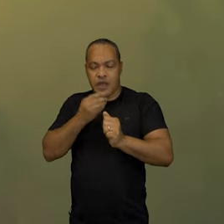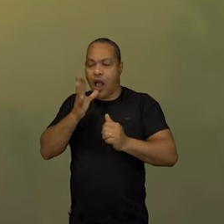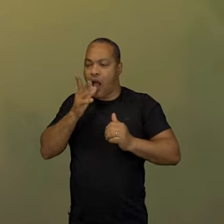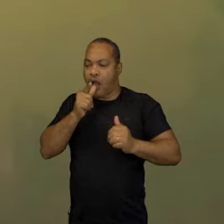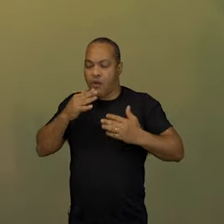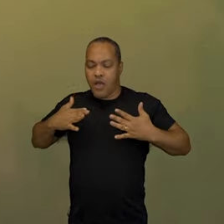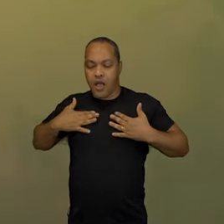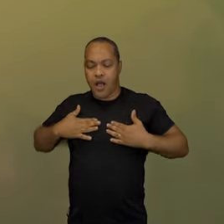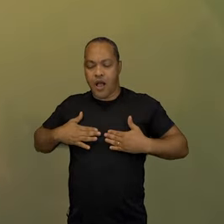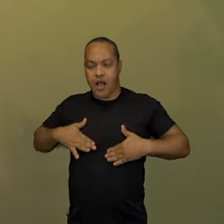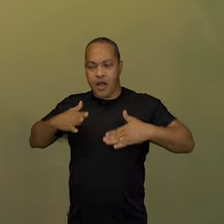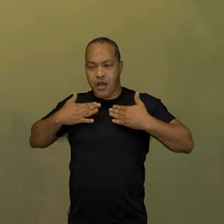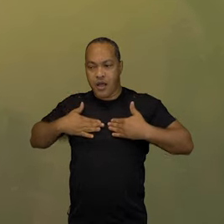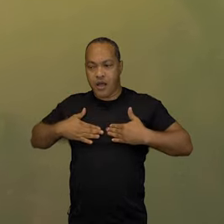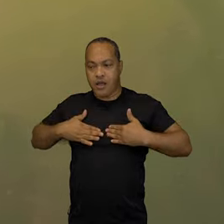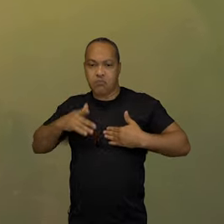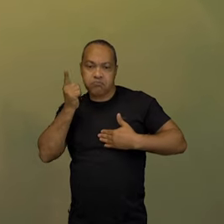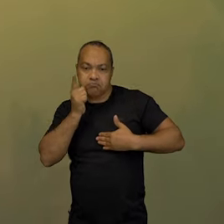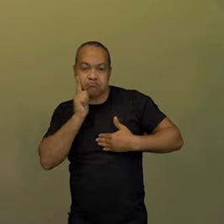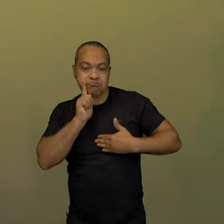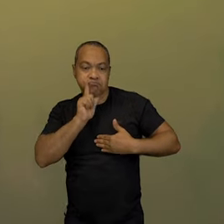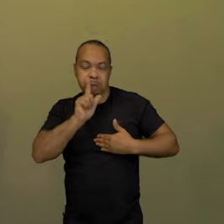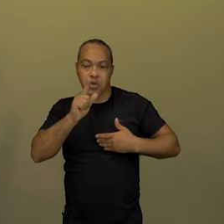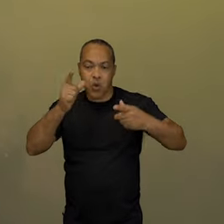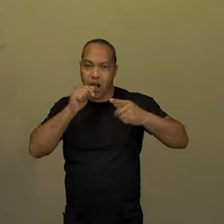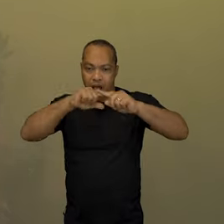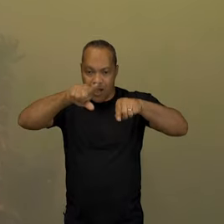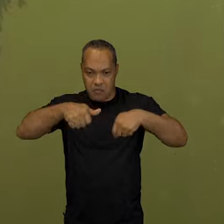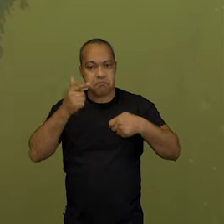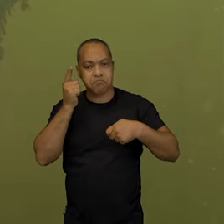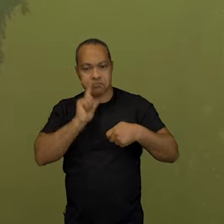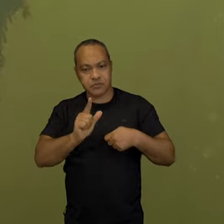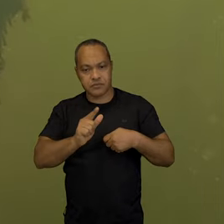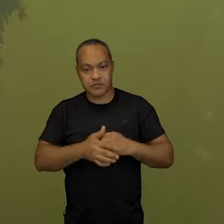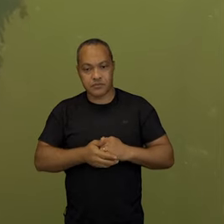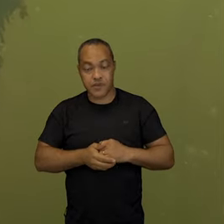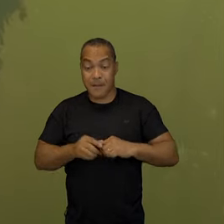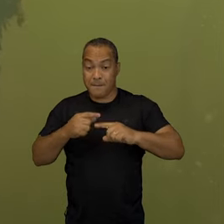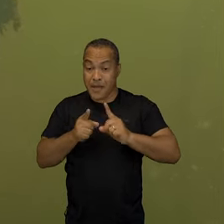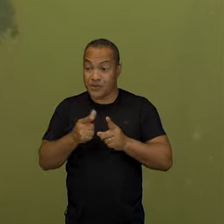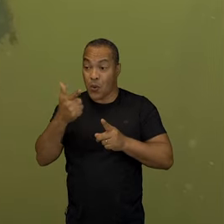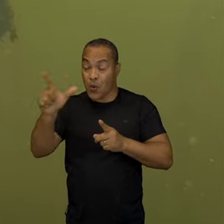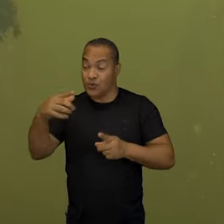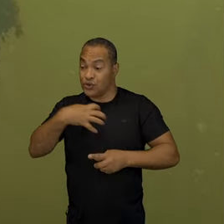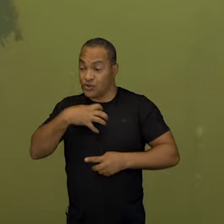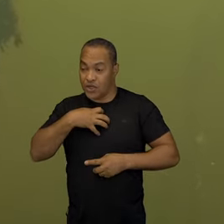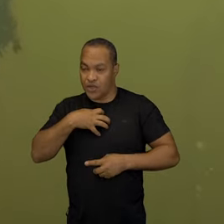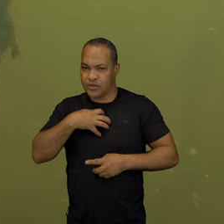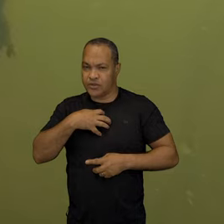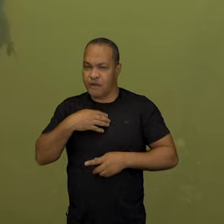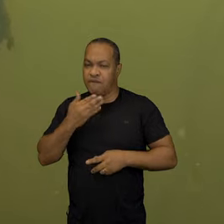lenta, se estabelecendo bem em reservatórios. Mas outra característica